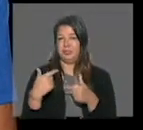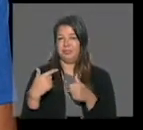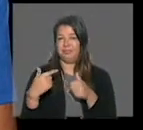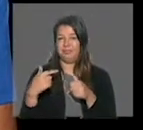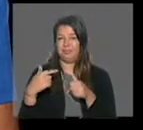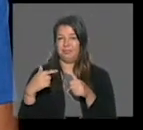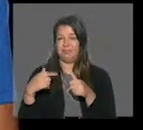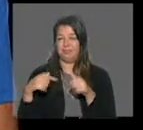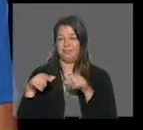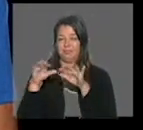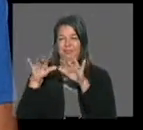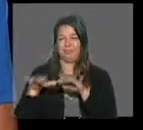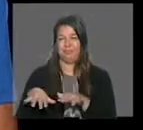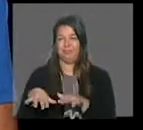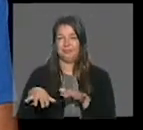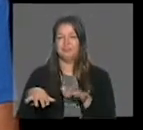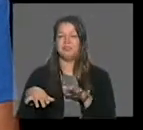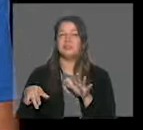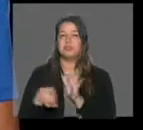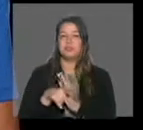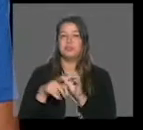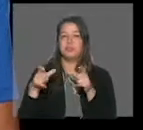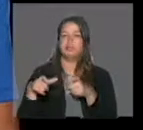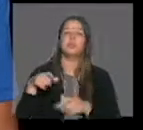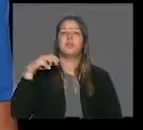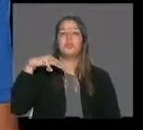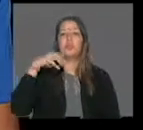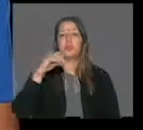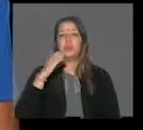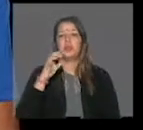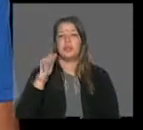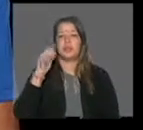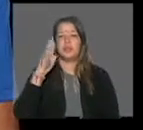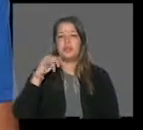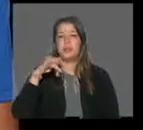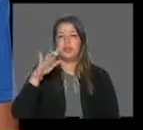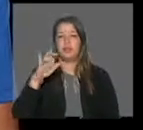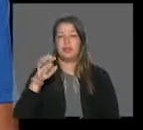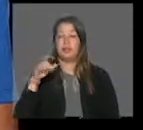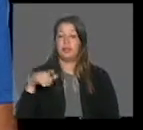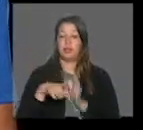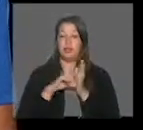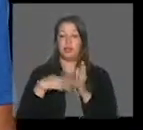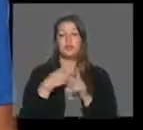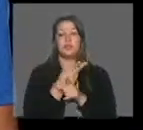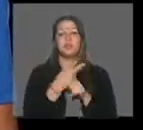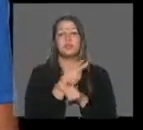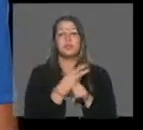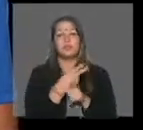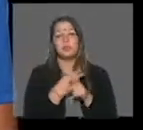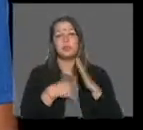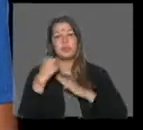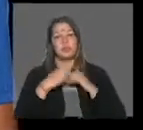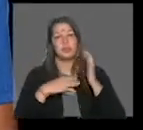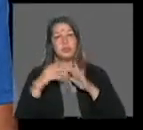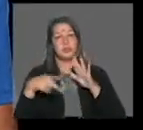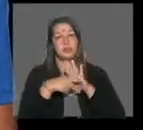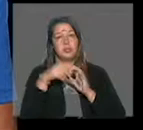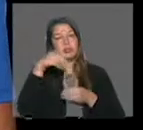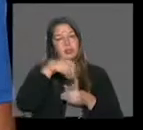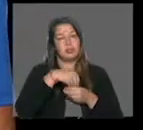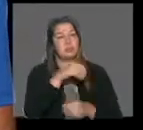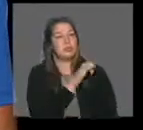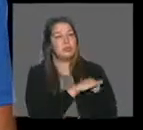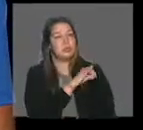primeira produtora com equipamento digital em Moçambique. E na época eu estava procurando profissionais no Rio, eles tinham um set de equipamentos que,